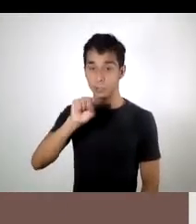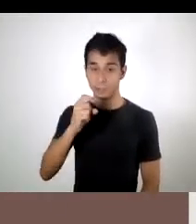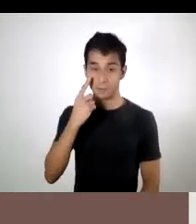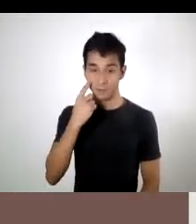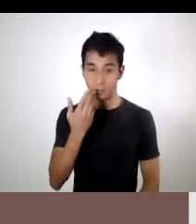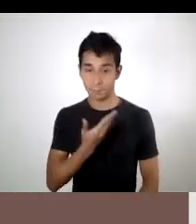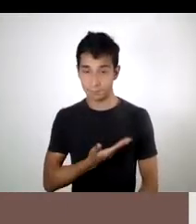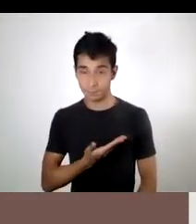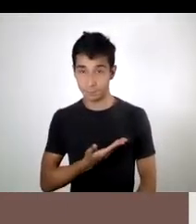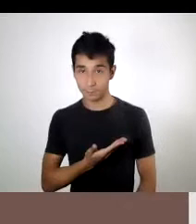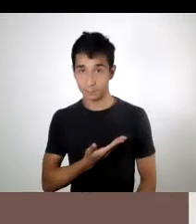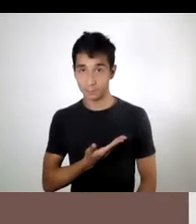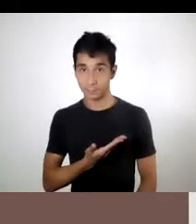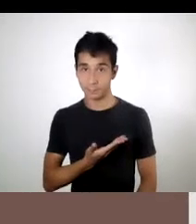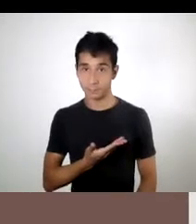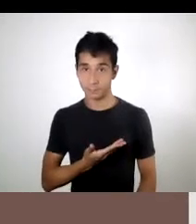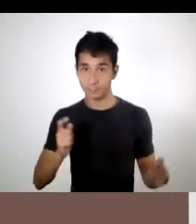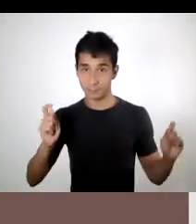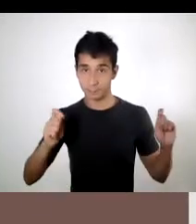Sim. Estão conseguindo ver?